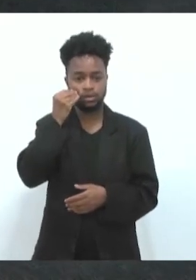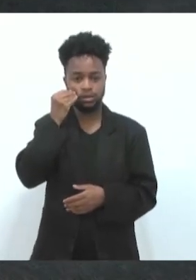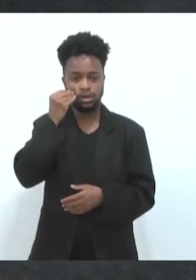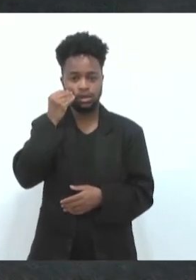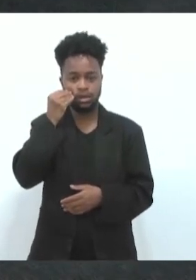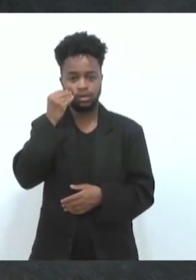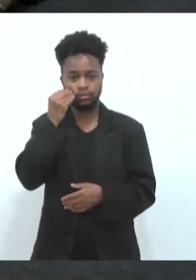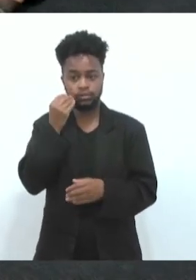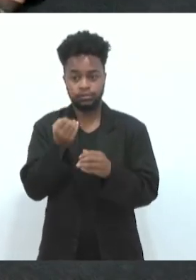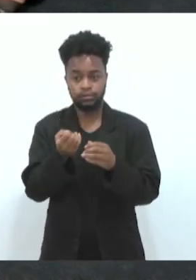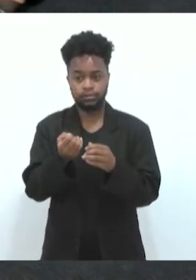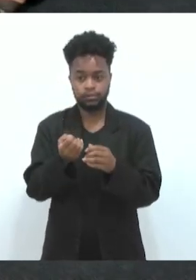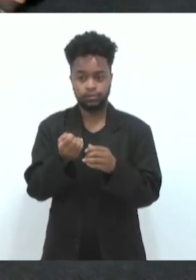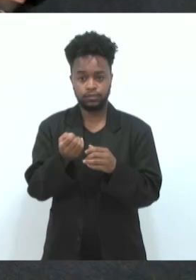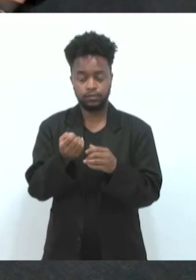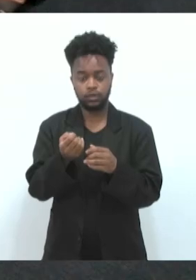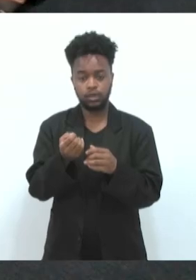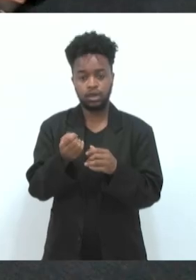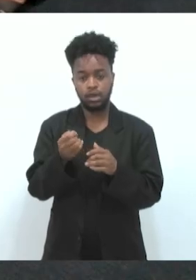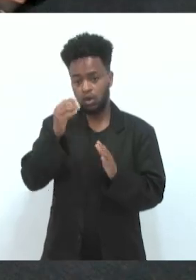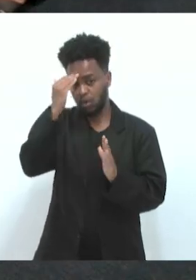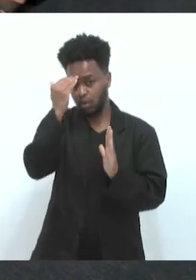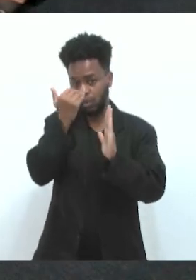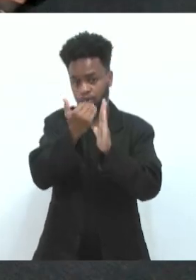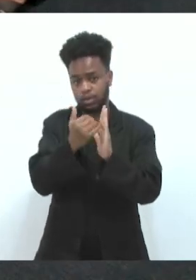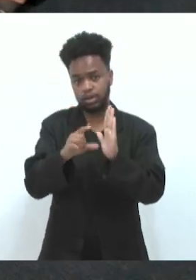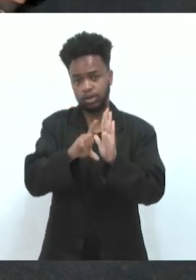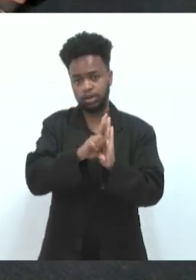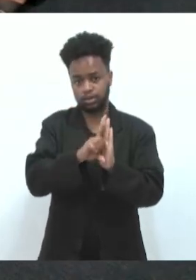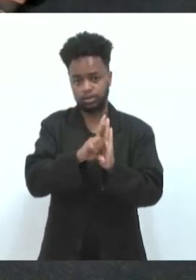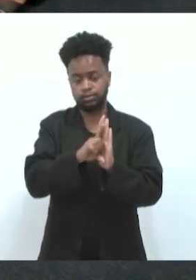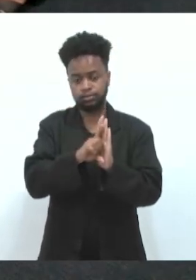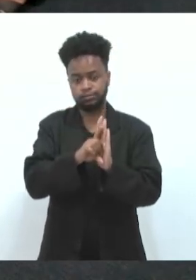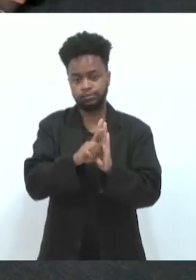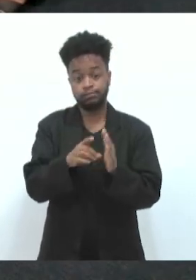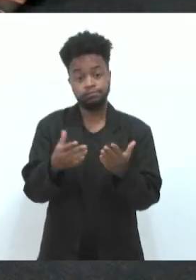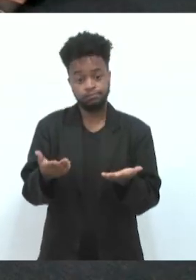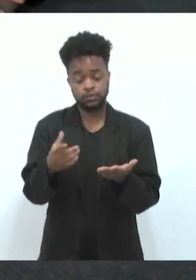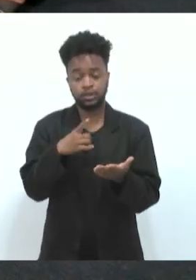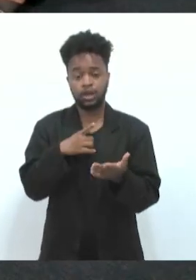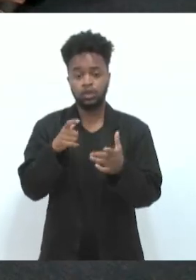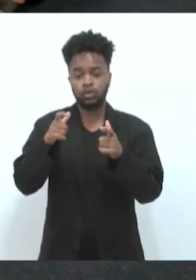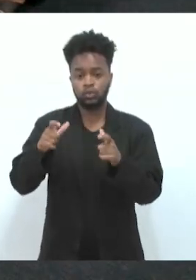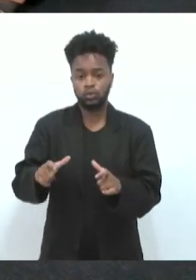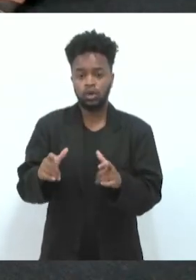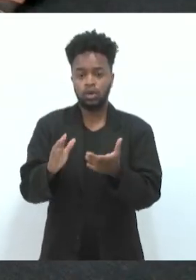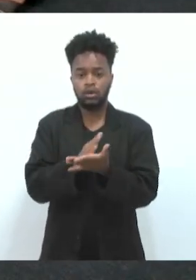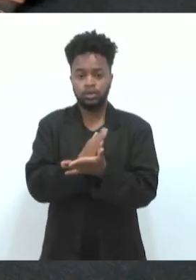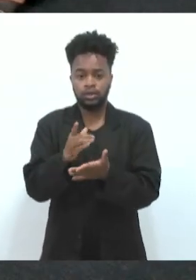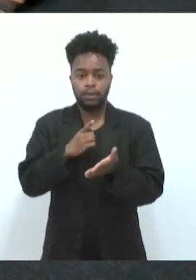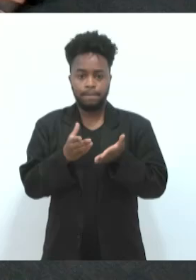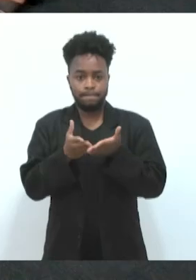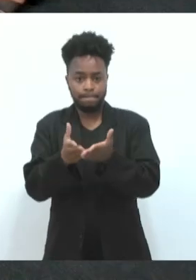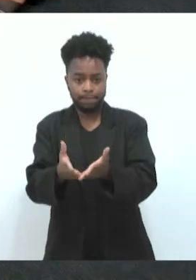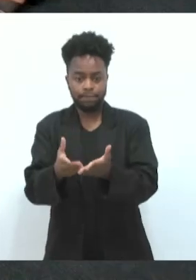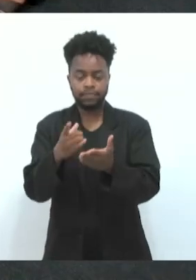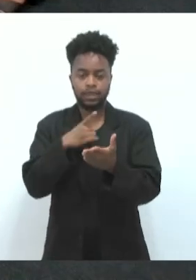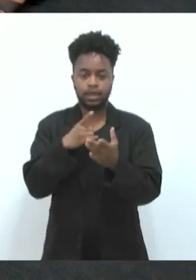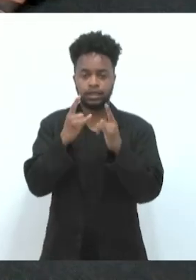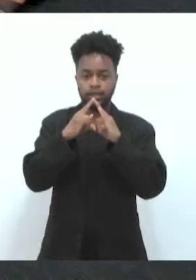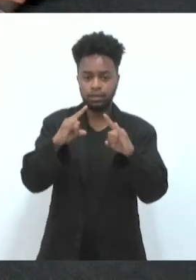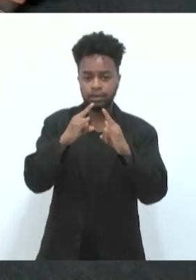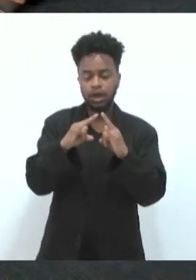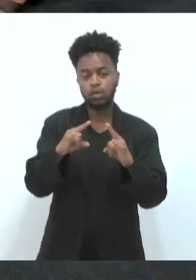concluo, o cumpra-se dessa lei. Em alguns locais, de Barcas, de terminais até de ônibus,